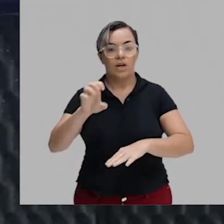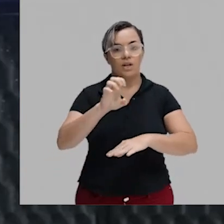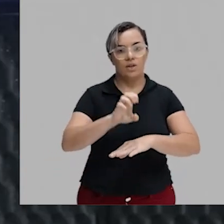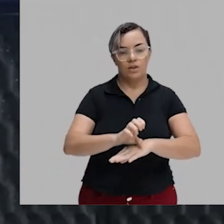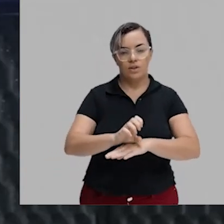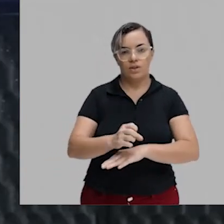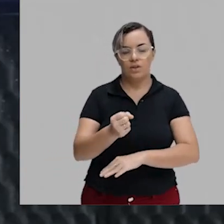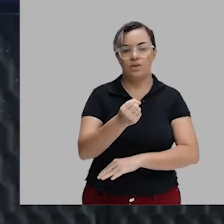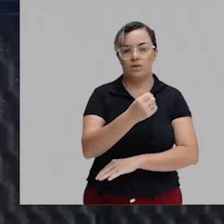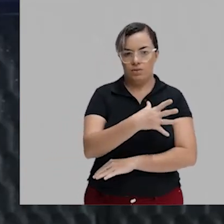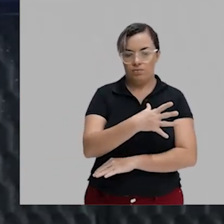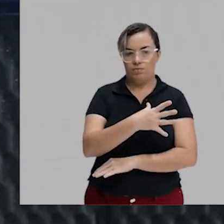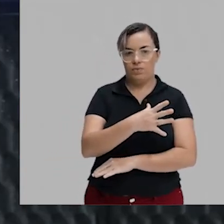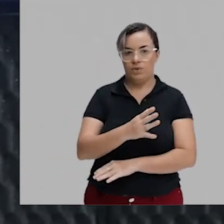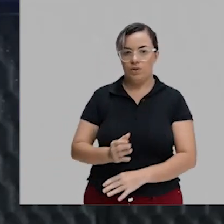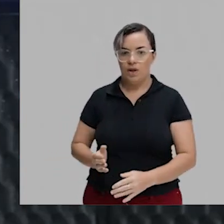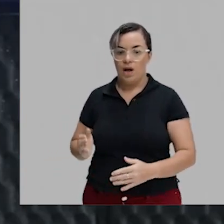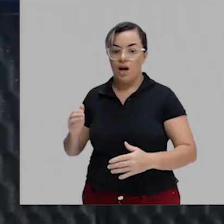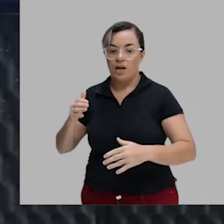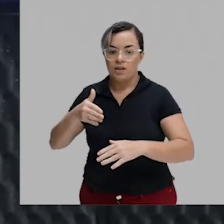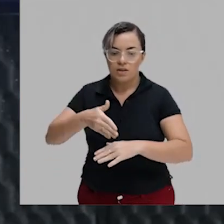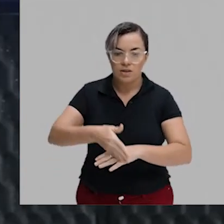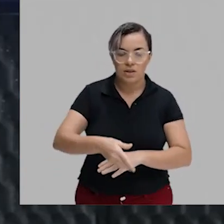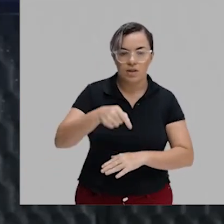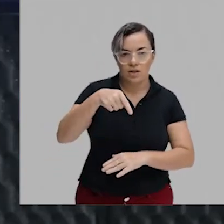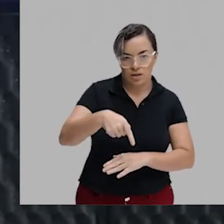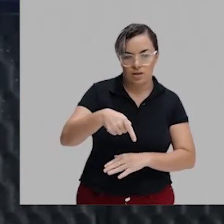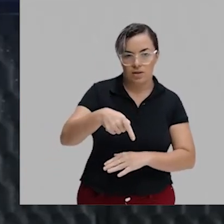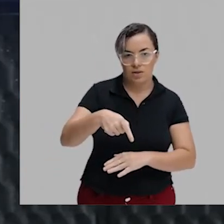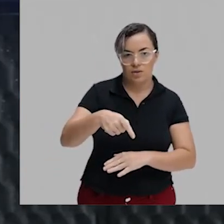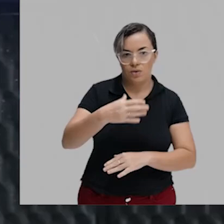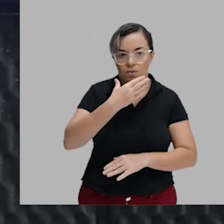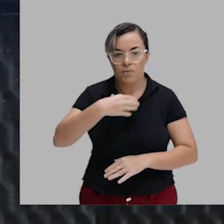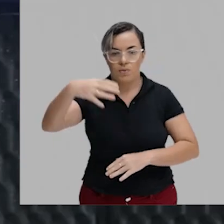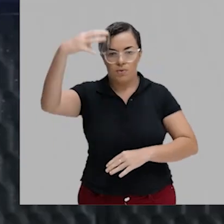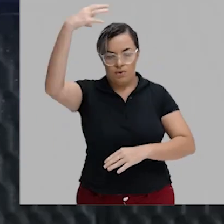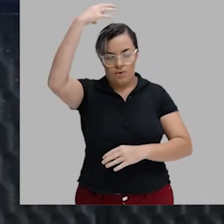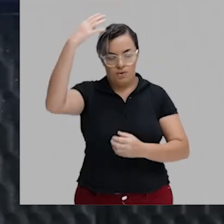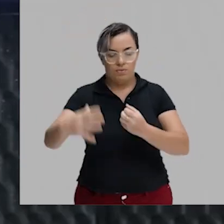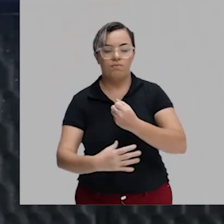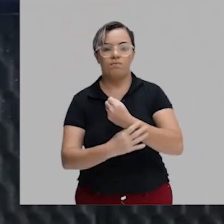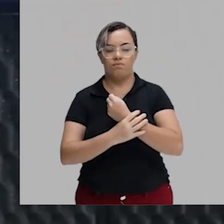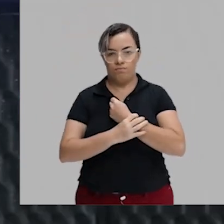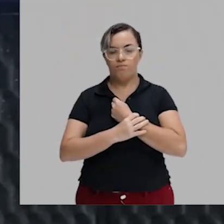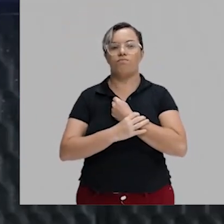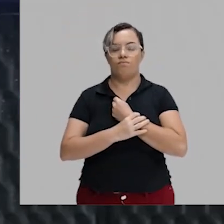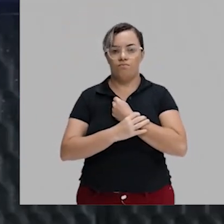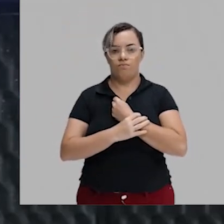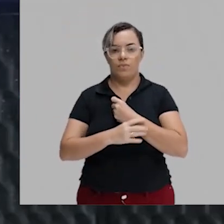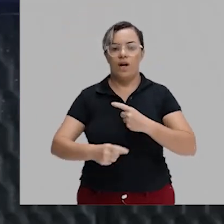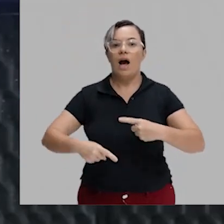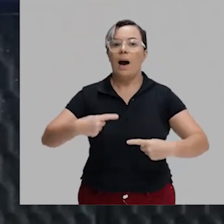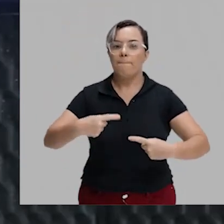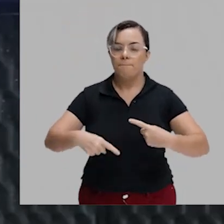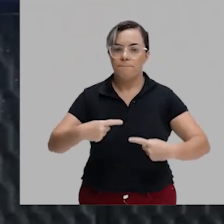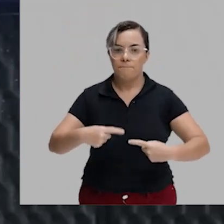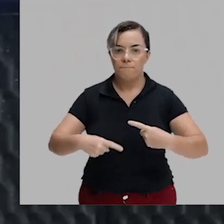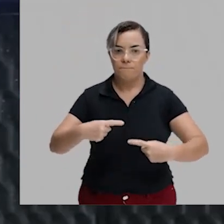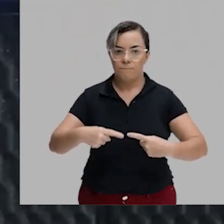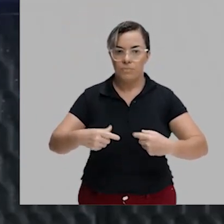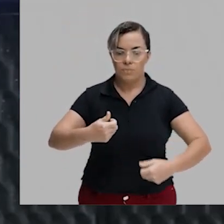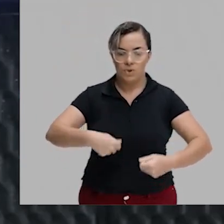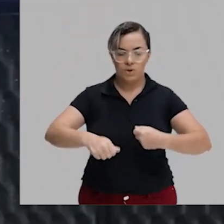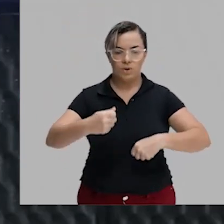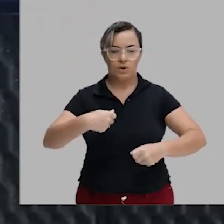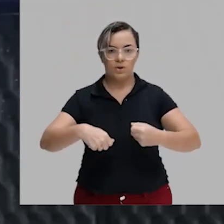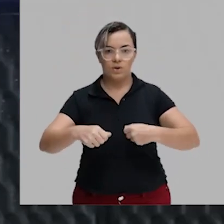essas monarquias ditas absolutistas. Então, a política econômica desses